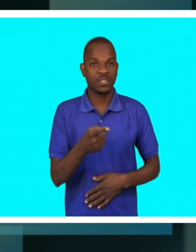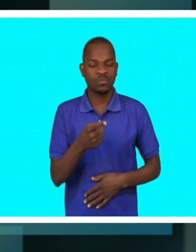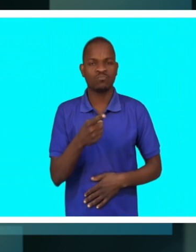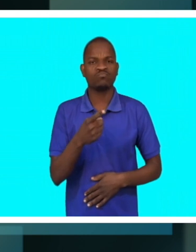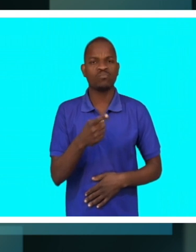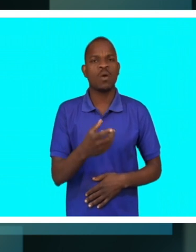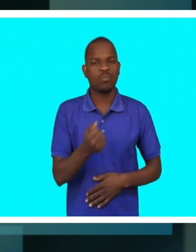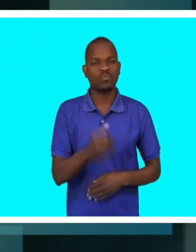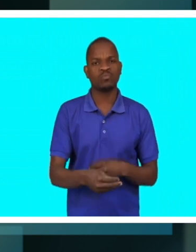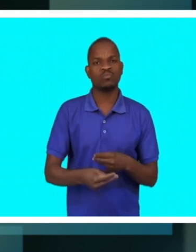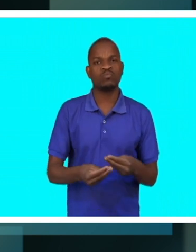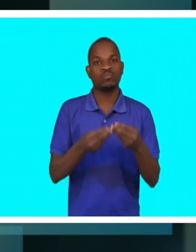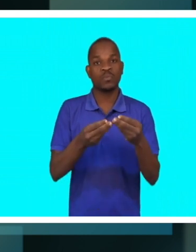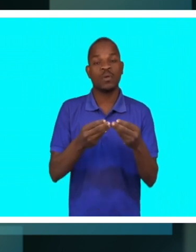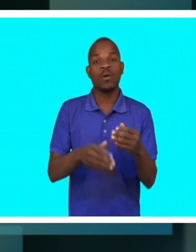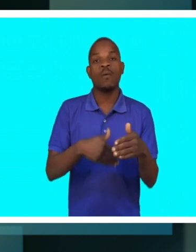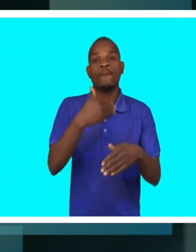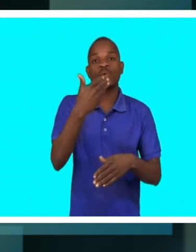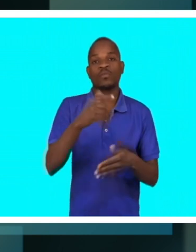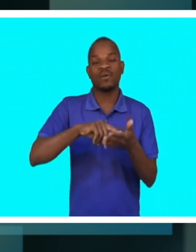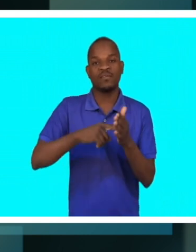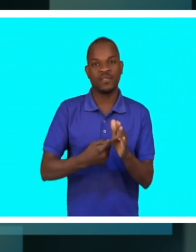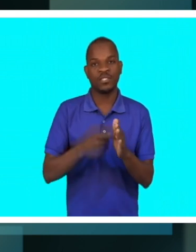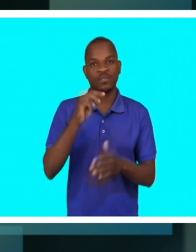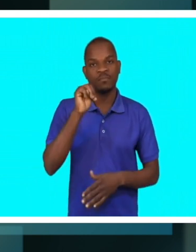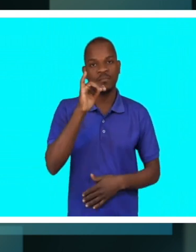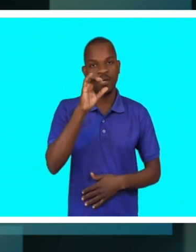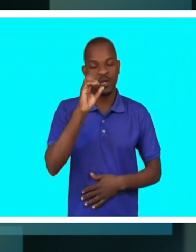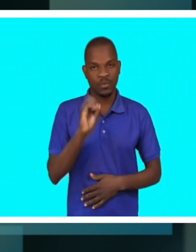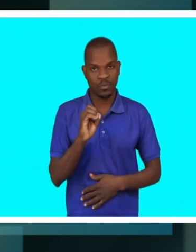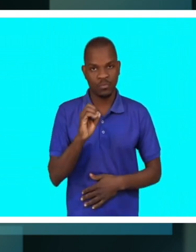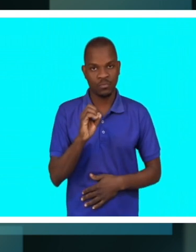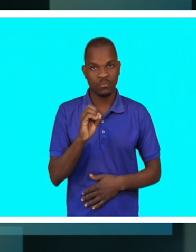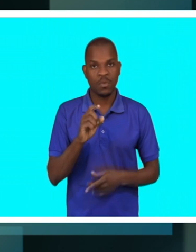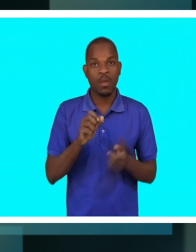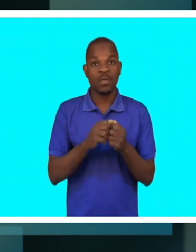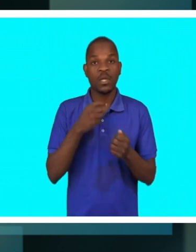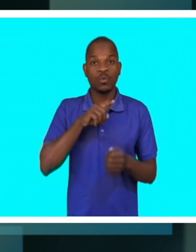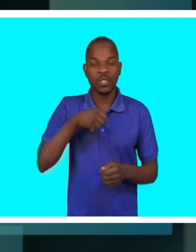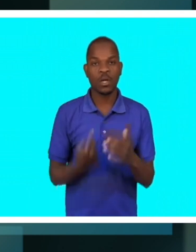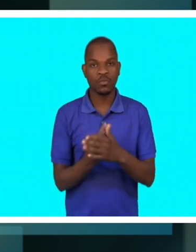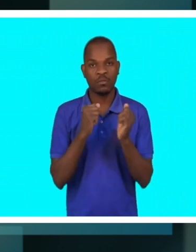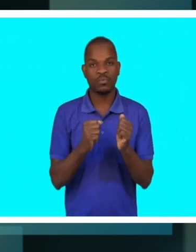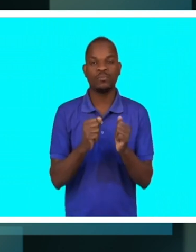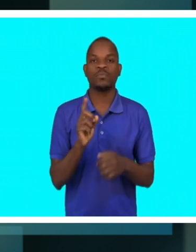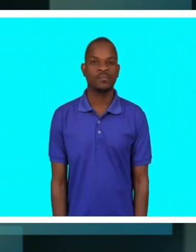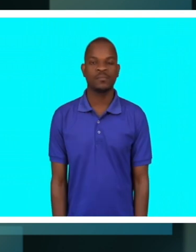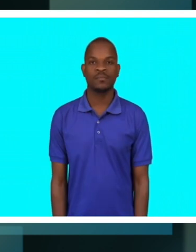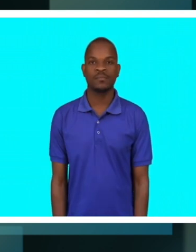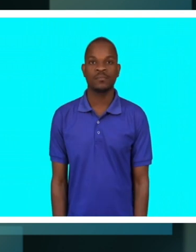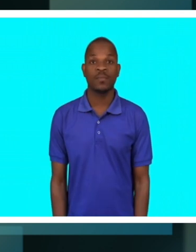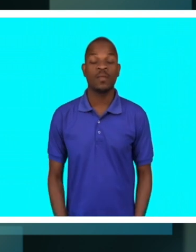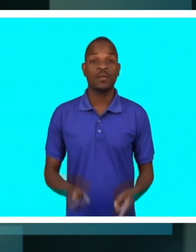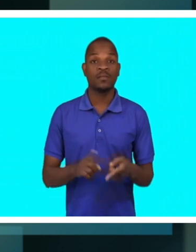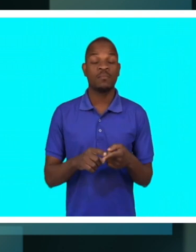entregar para o próximo maio ou para a próxima época. Não estou a querer dizer que é isso que vai acontecer. De